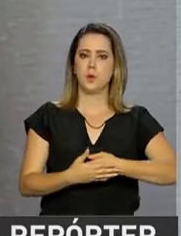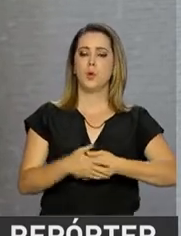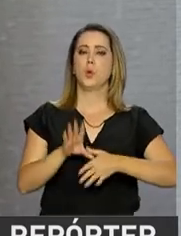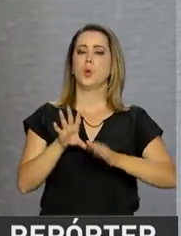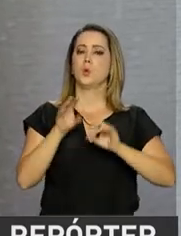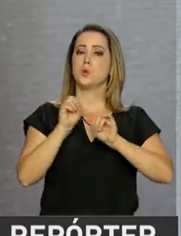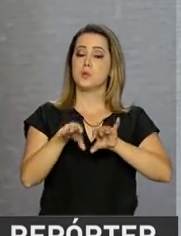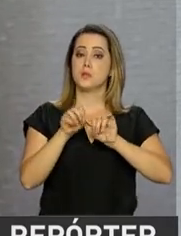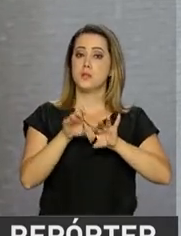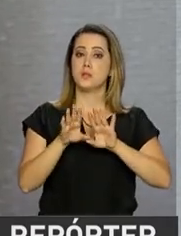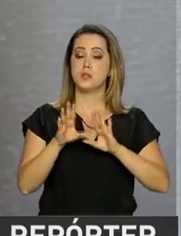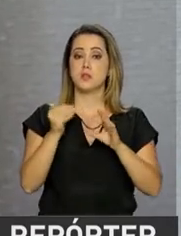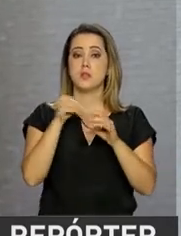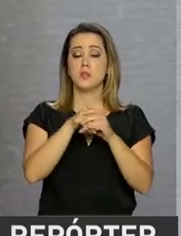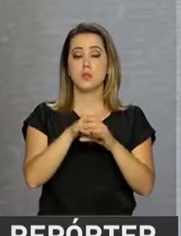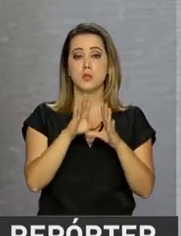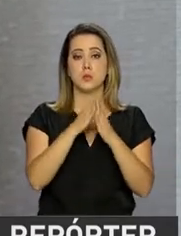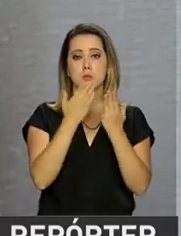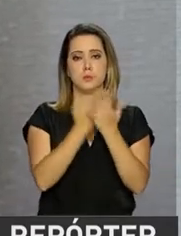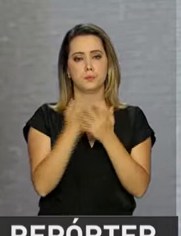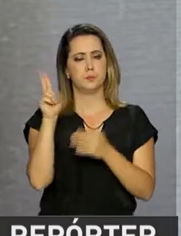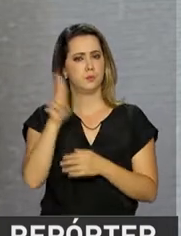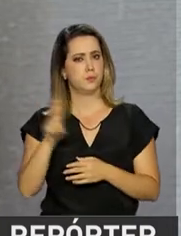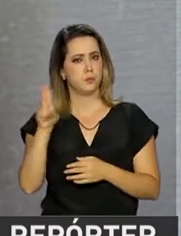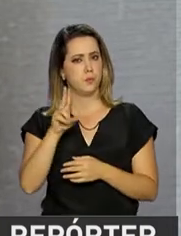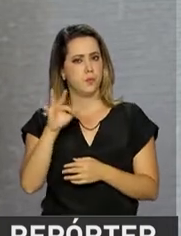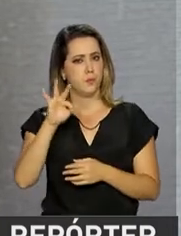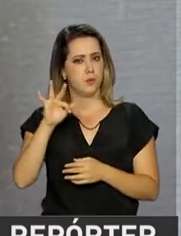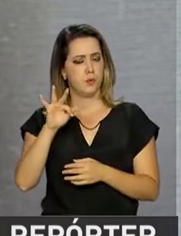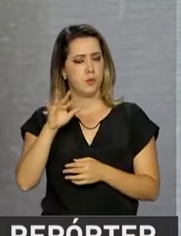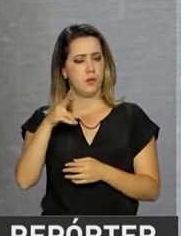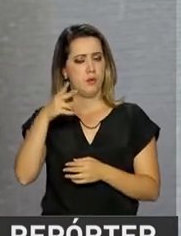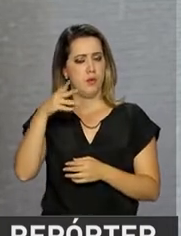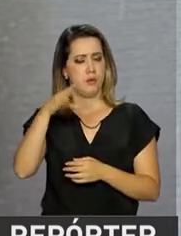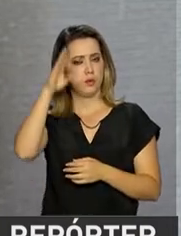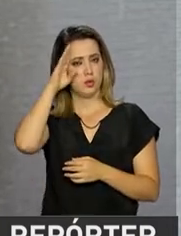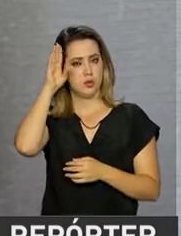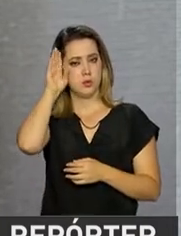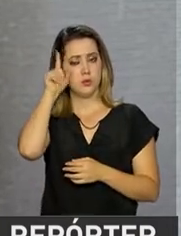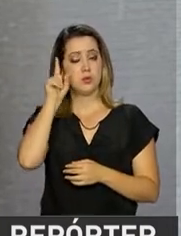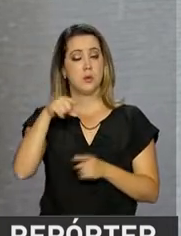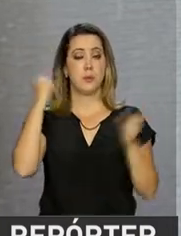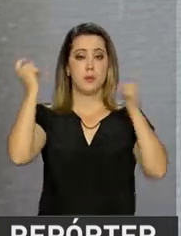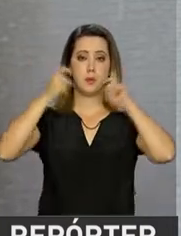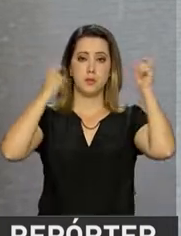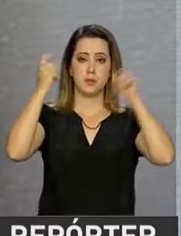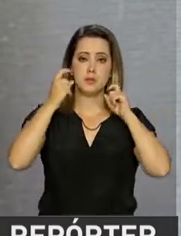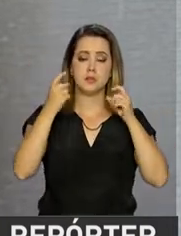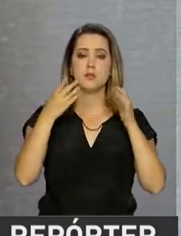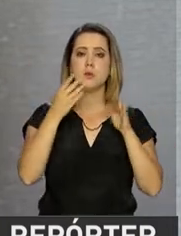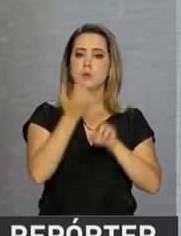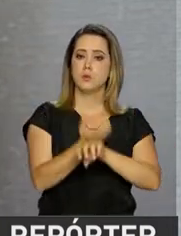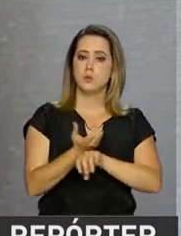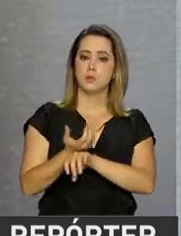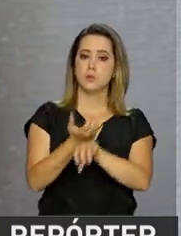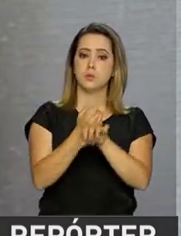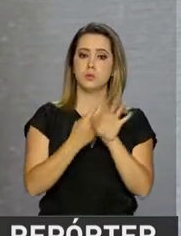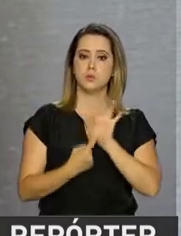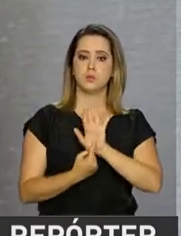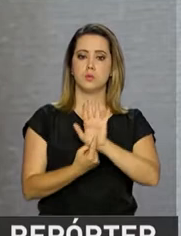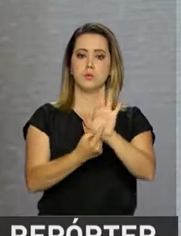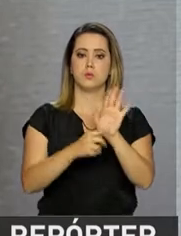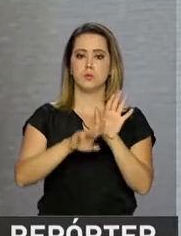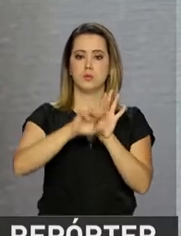das instituições de ensino superior demonstra preocupação com a matéria isso evidencia que